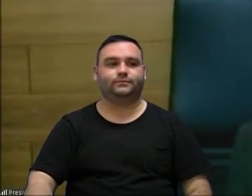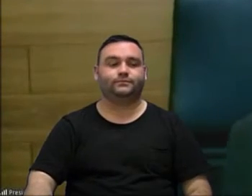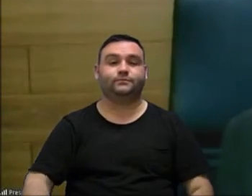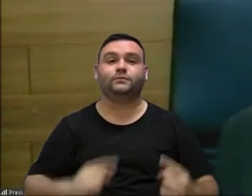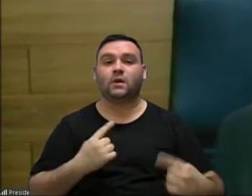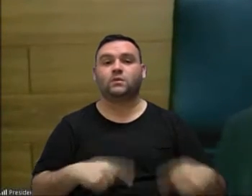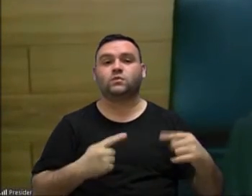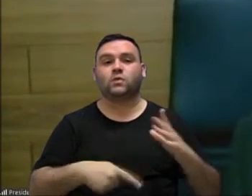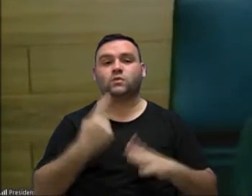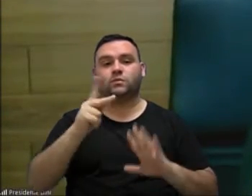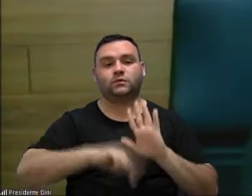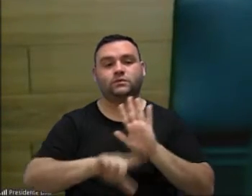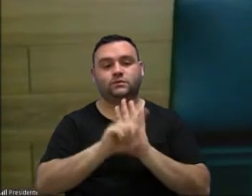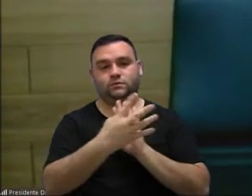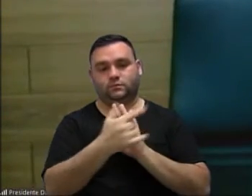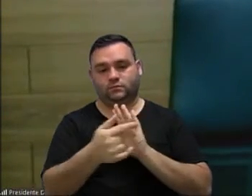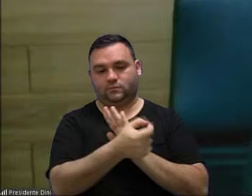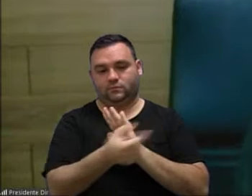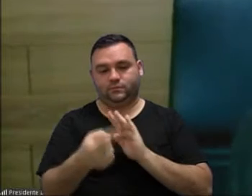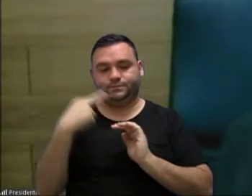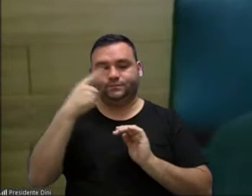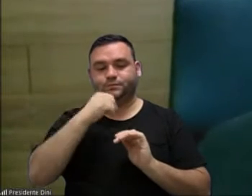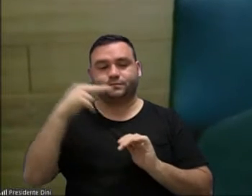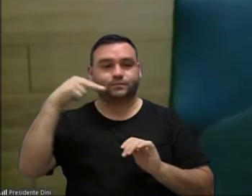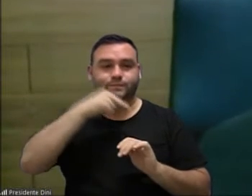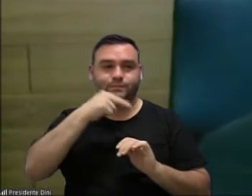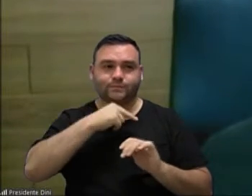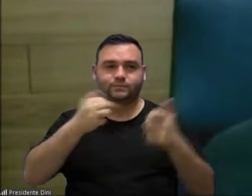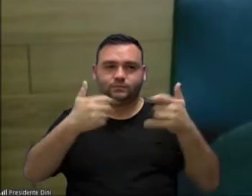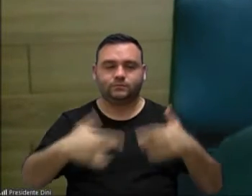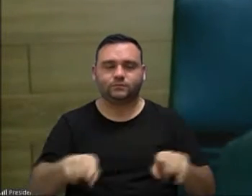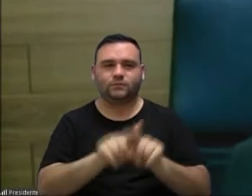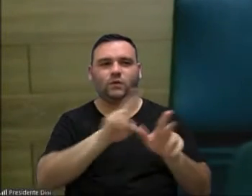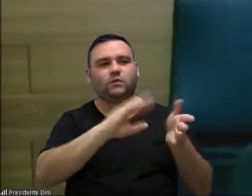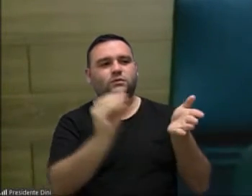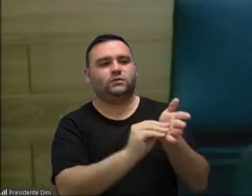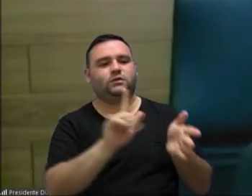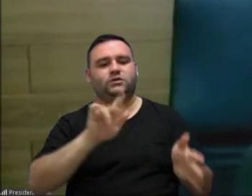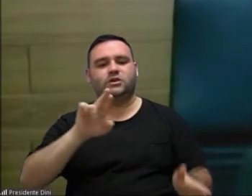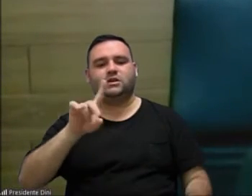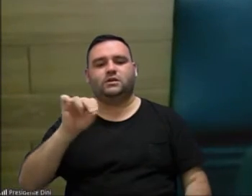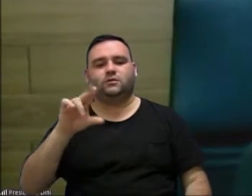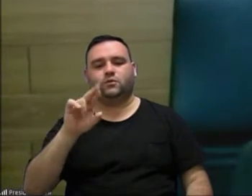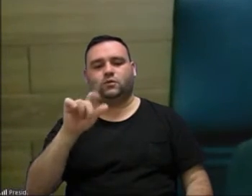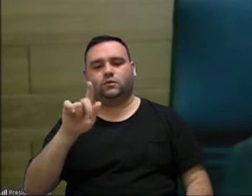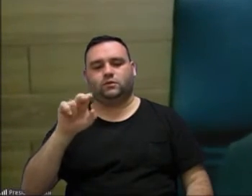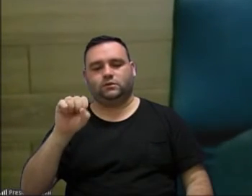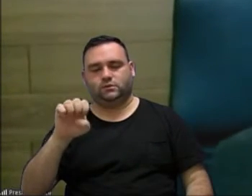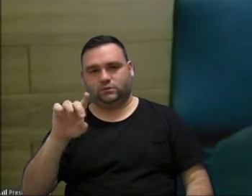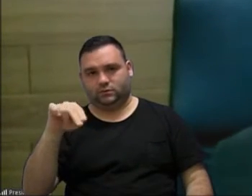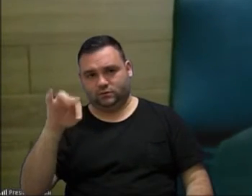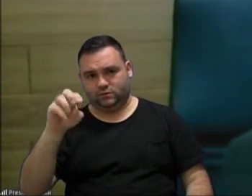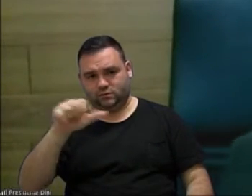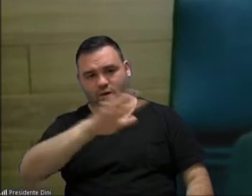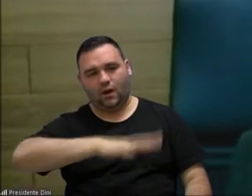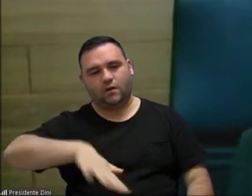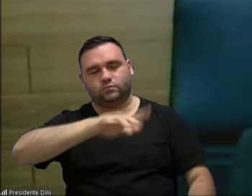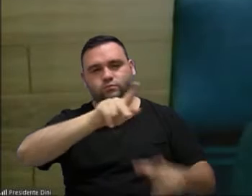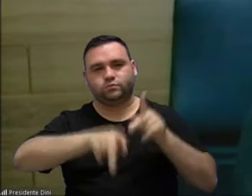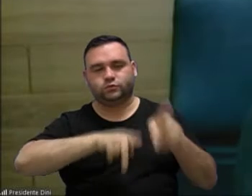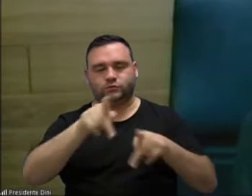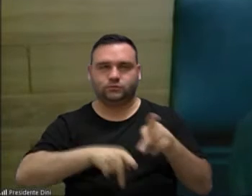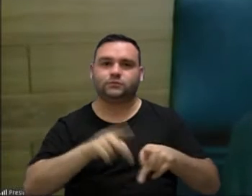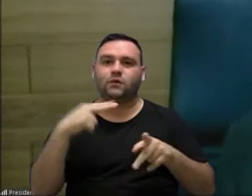discussão única projeto de lei 47 de 2020 vereador Anselmo Rolim Neto dispõe sobre a denominação de Geraldo Rodrigo dos Santos a uma área pública